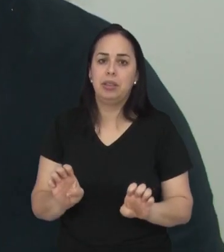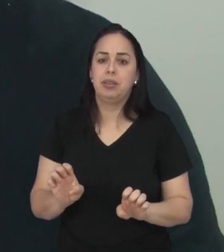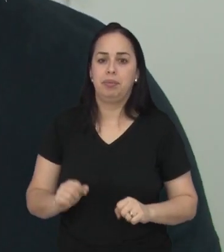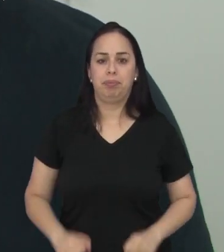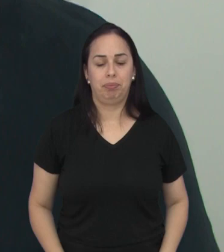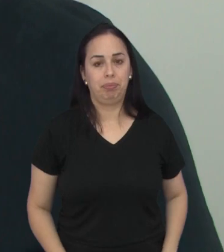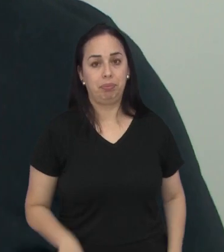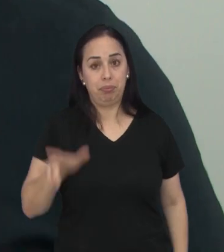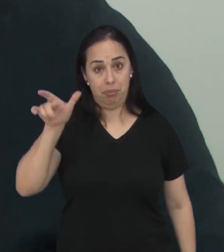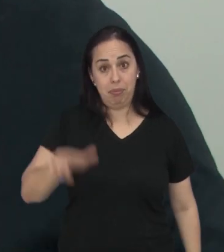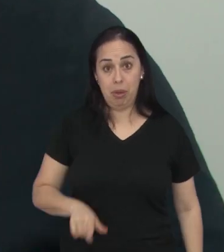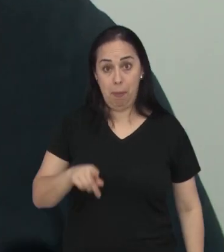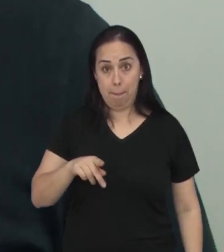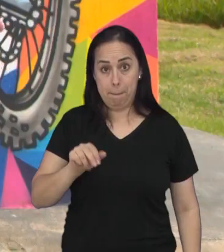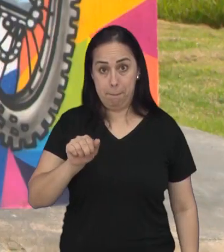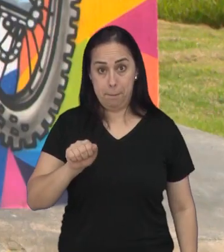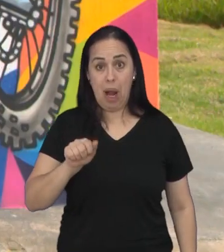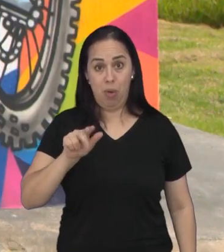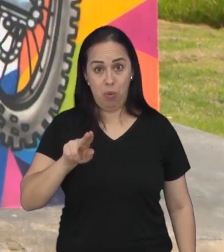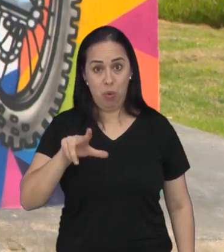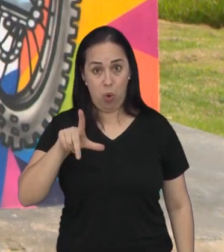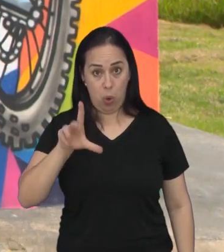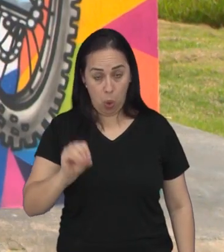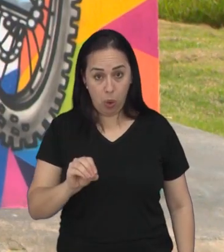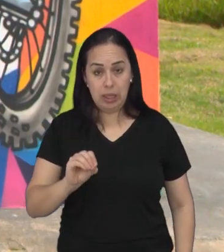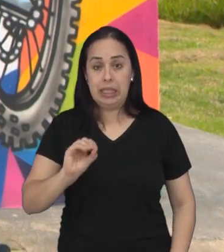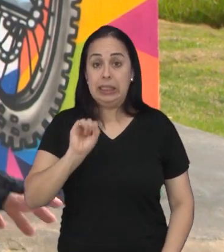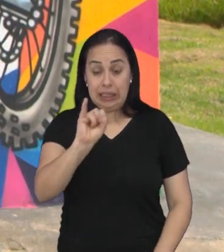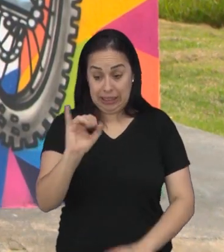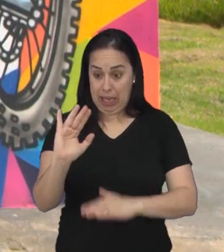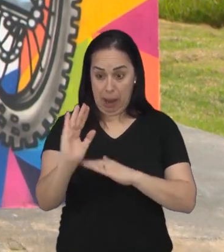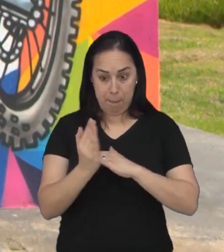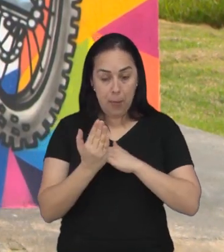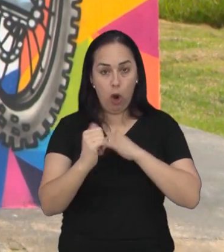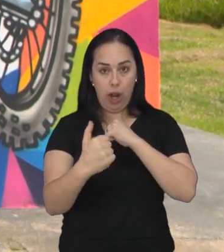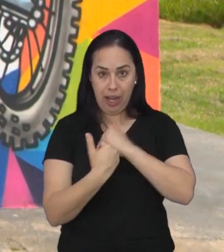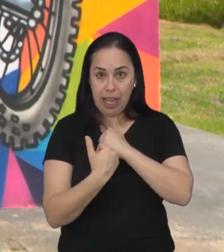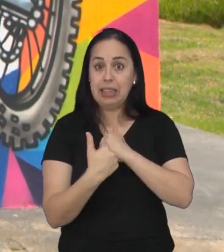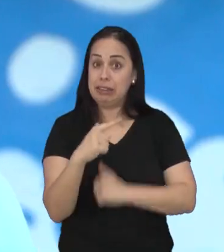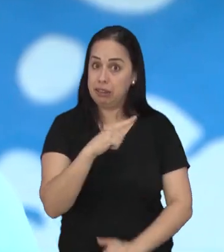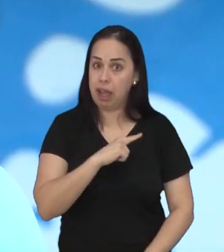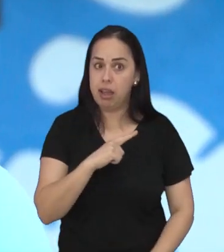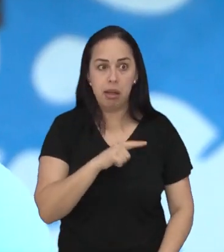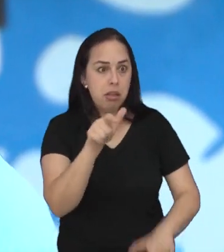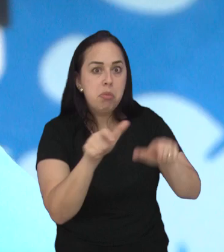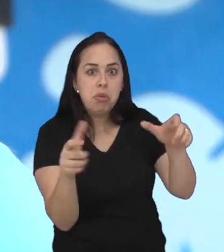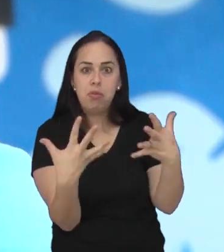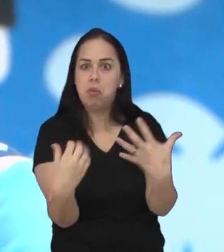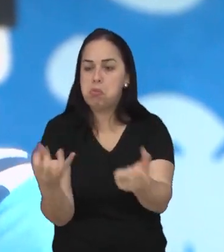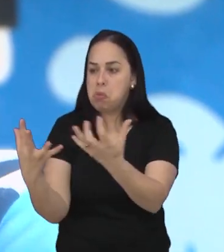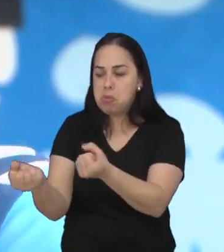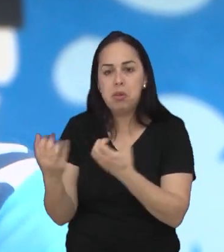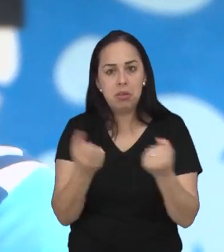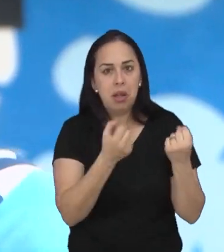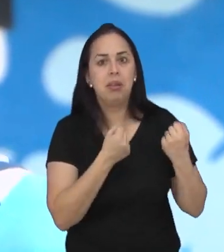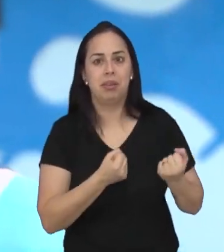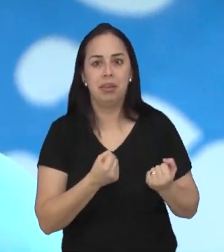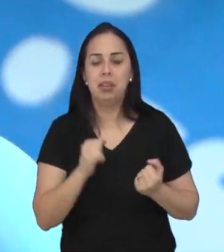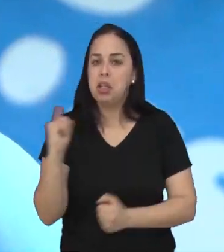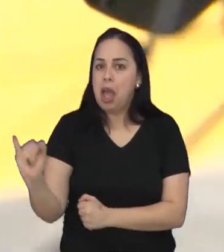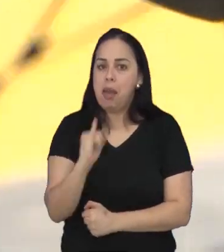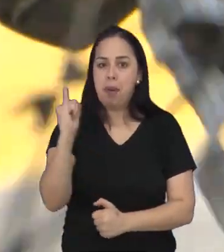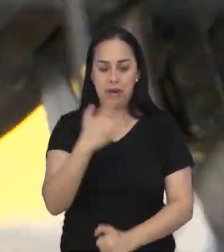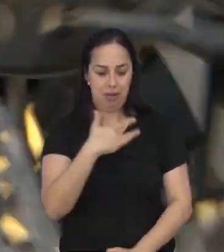para aqueles praticantes que estão aí na nossa cidade na opinião do Paulo quanto maior o apoio aos ciclistas mais pessoas devem aderir ao